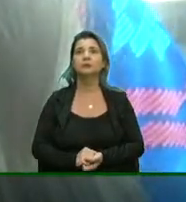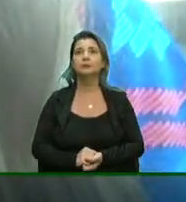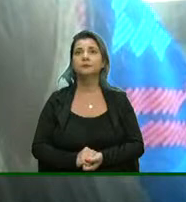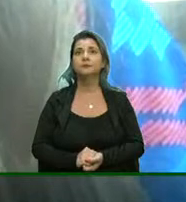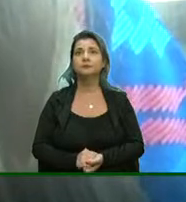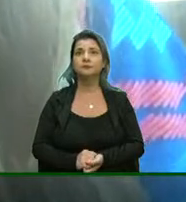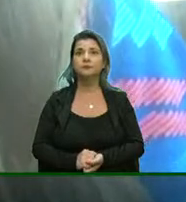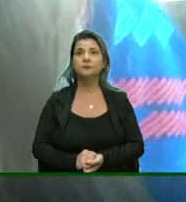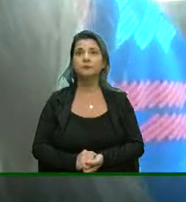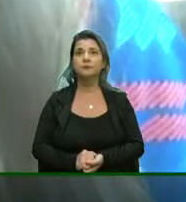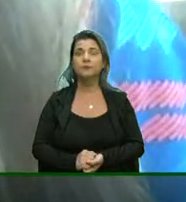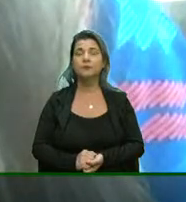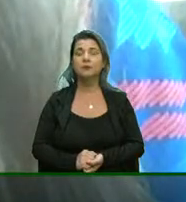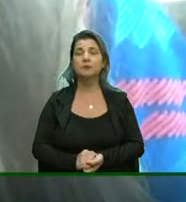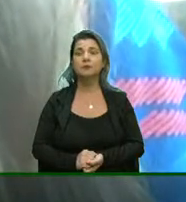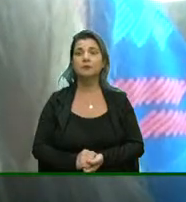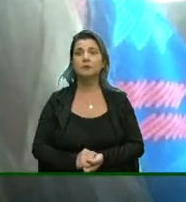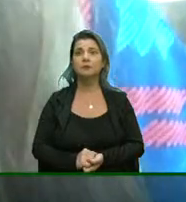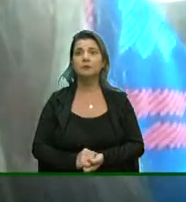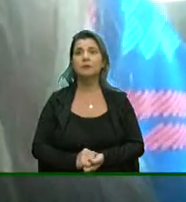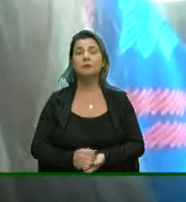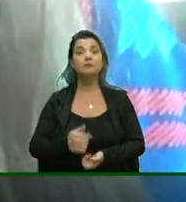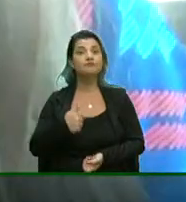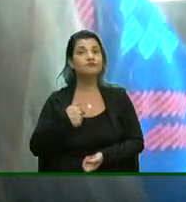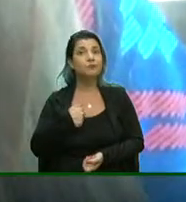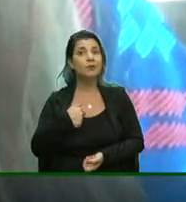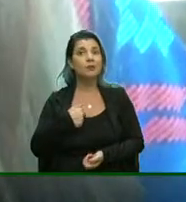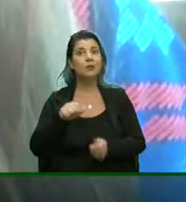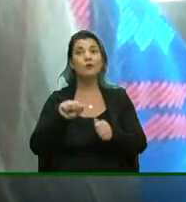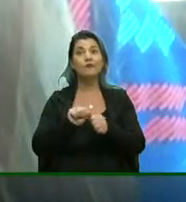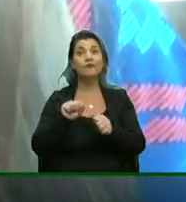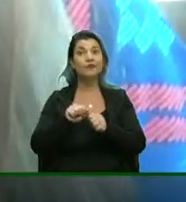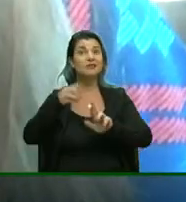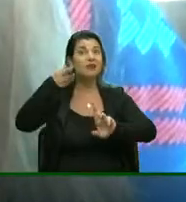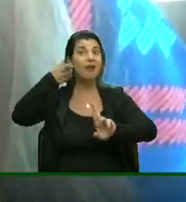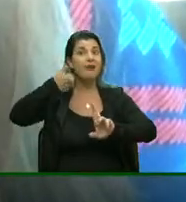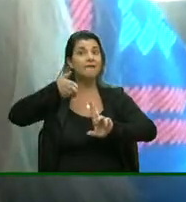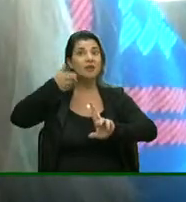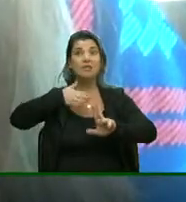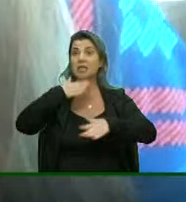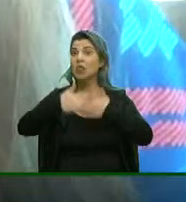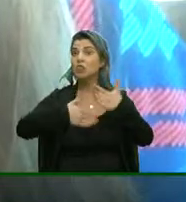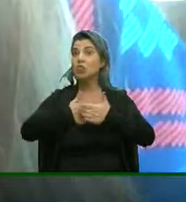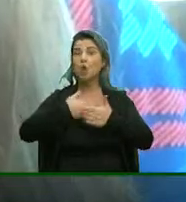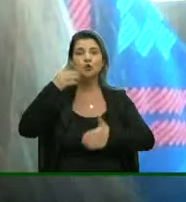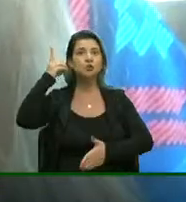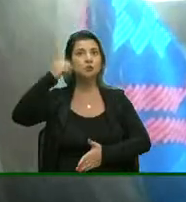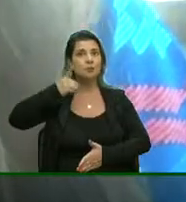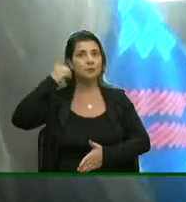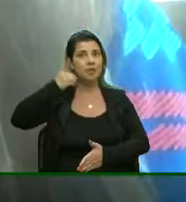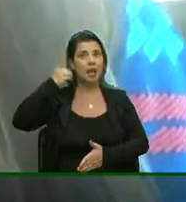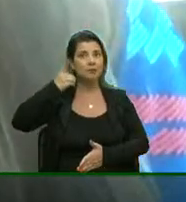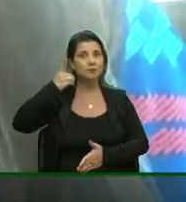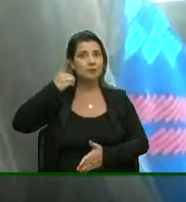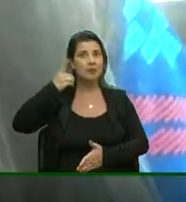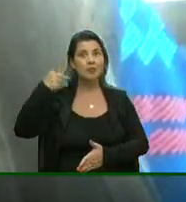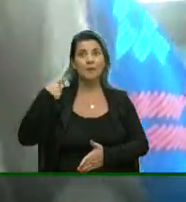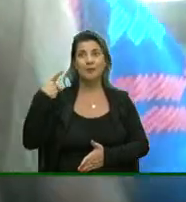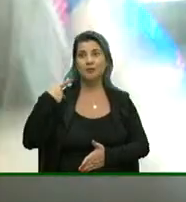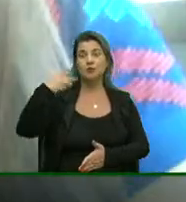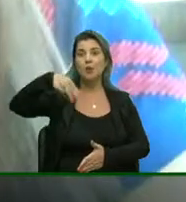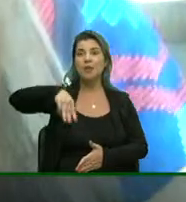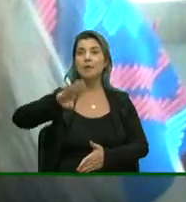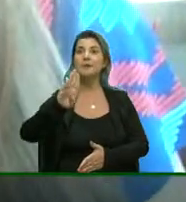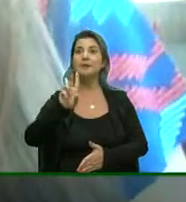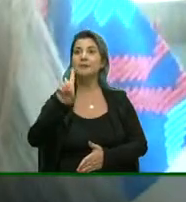minha manifestação, que eu fiz referência a todos os deputados da bancada do MDB e ao deputado Sérgio